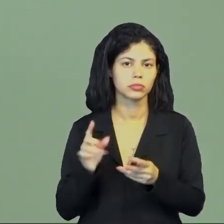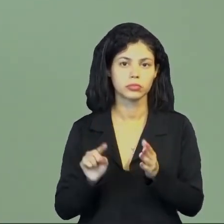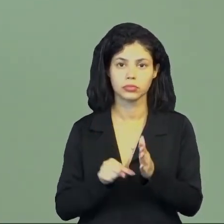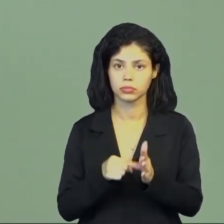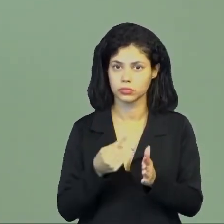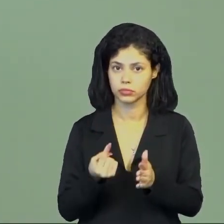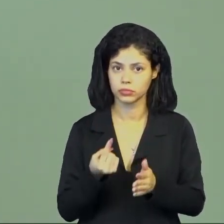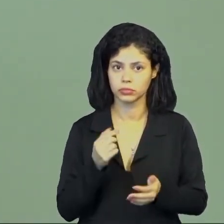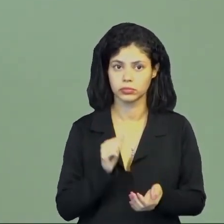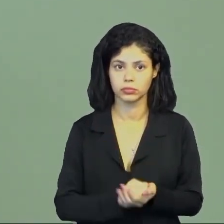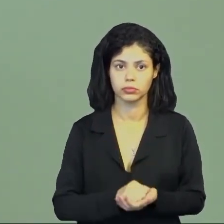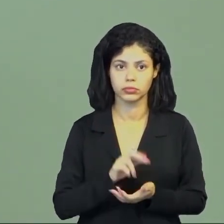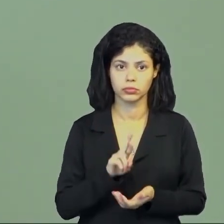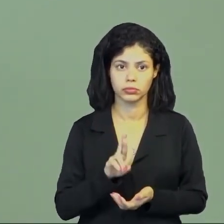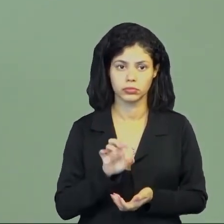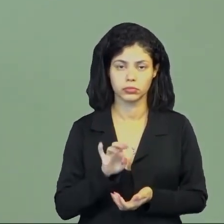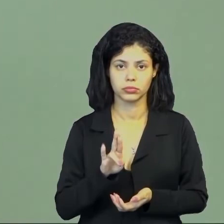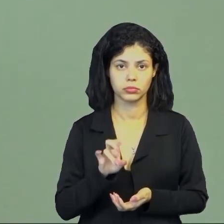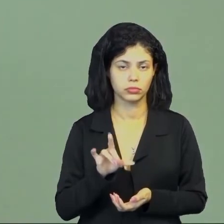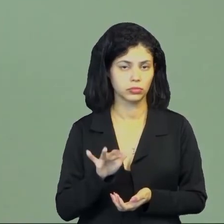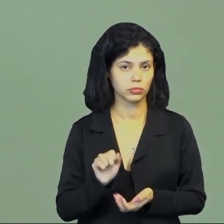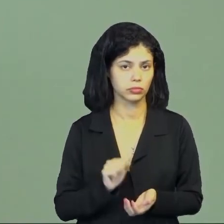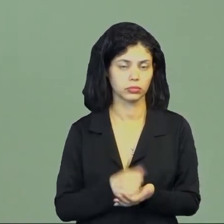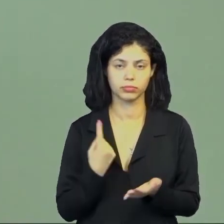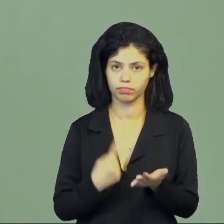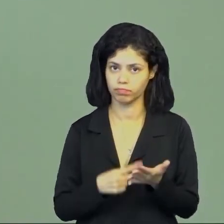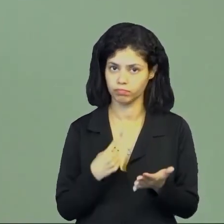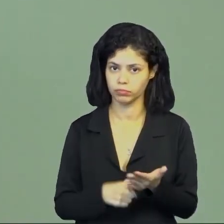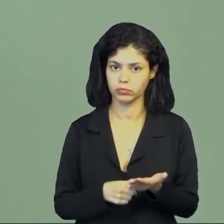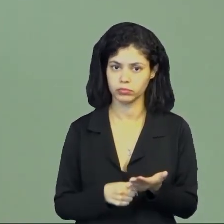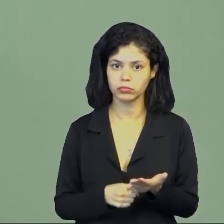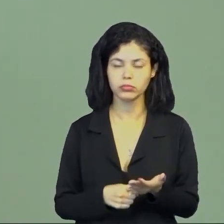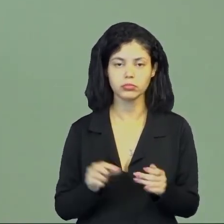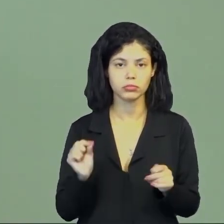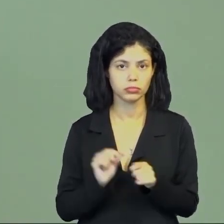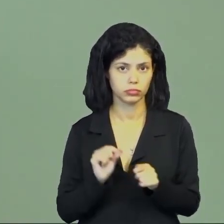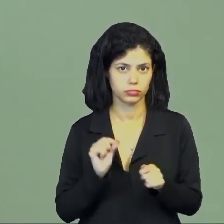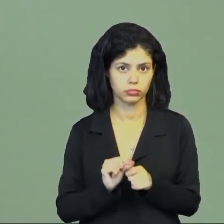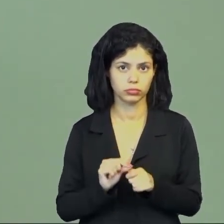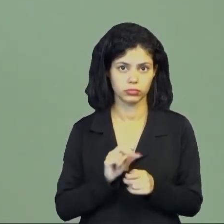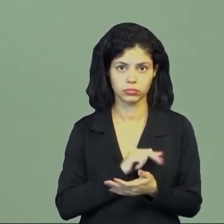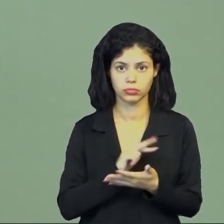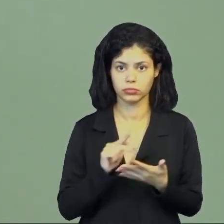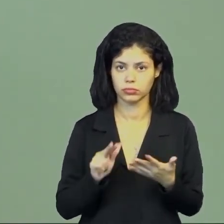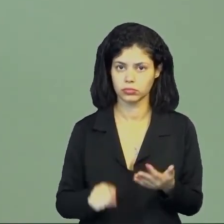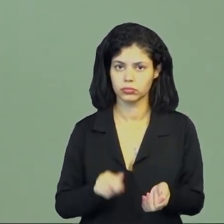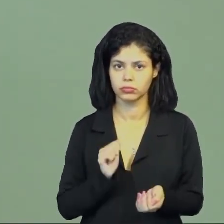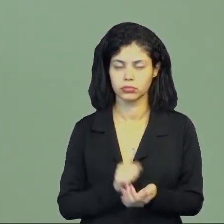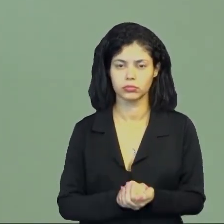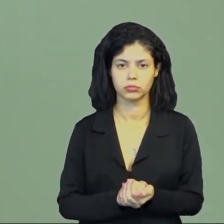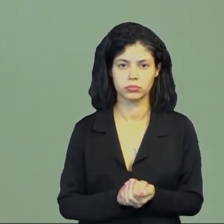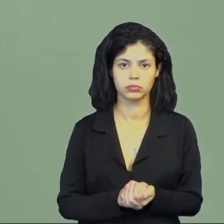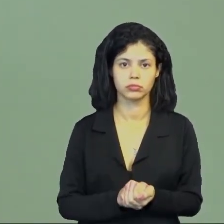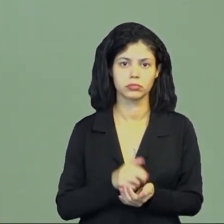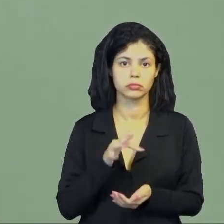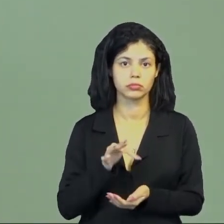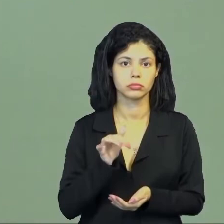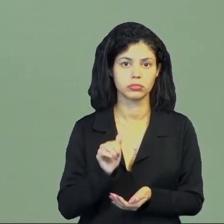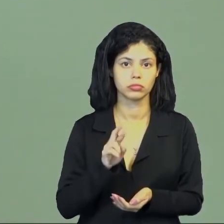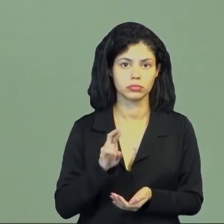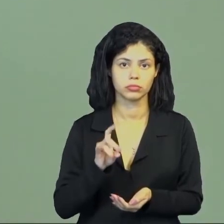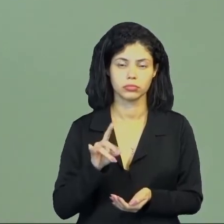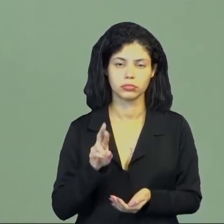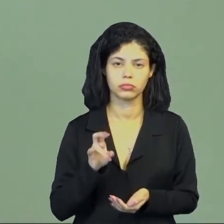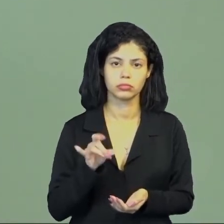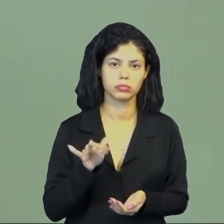Primeira República, ela é marcada, né, por essas fraudes eleitorais, né, esse favorecimento de